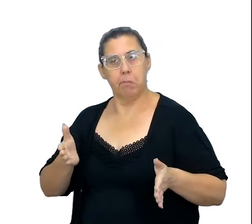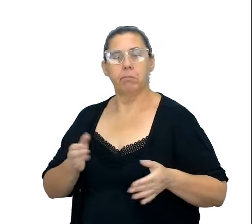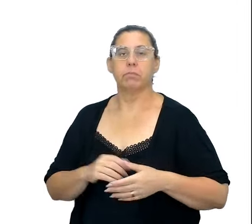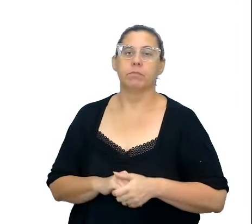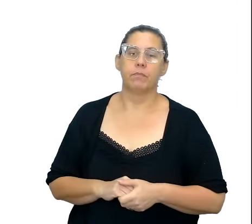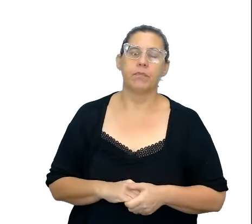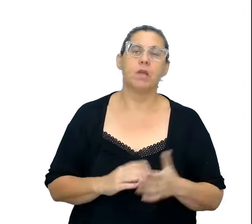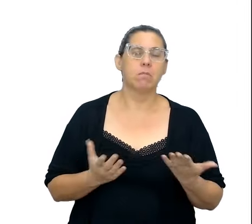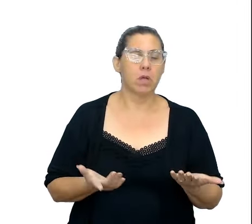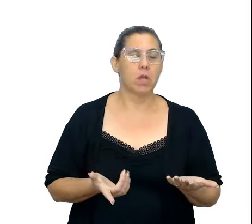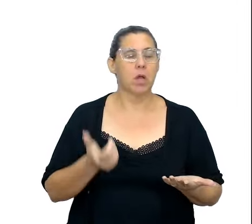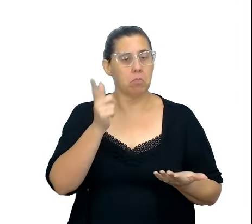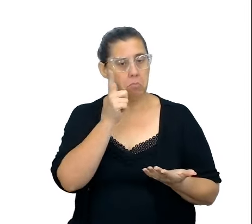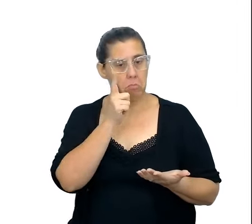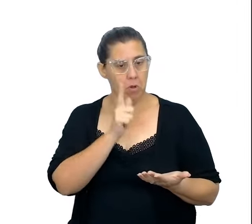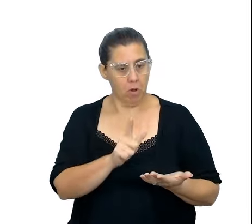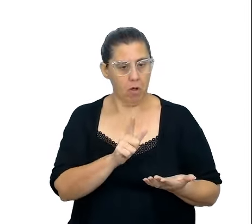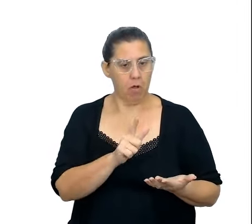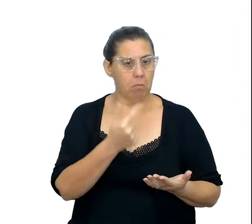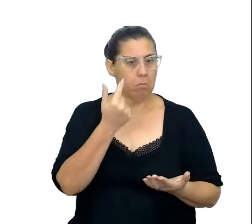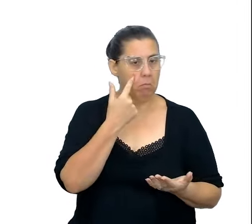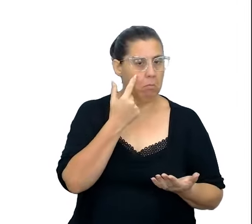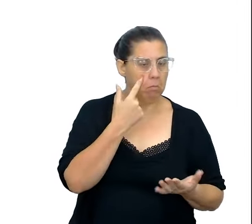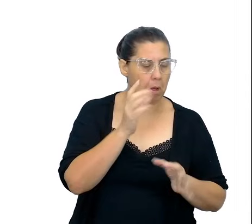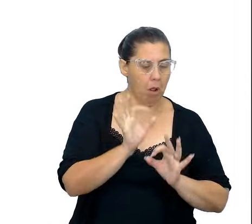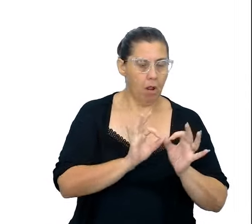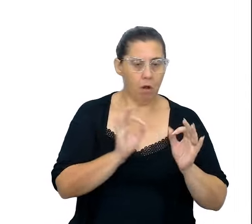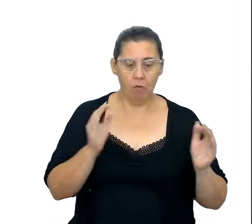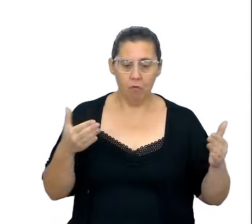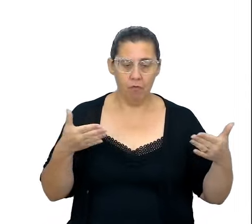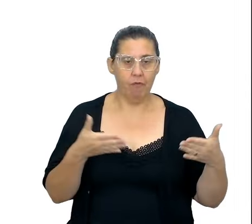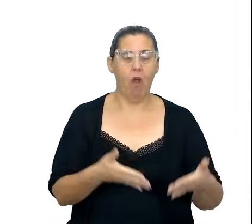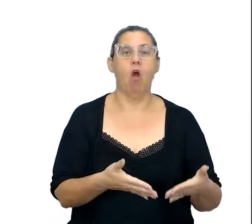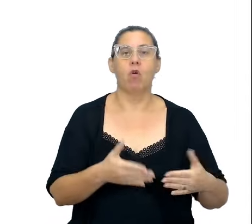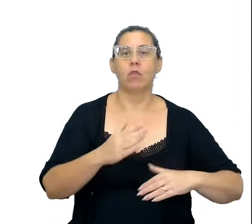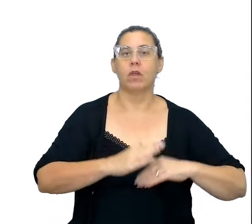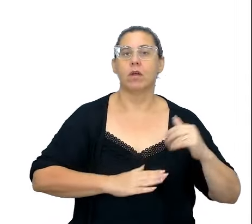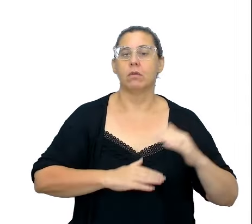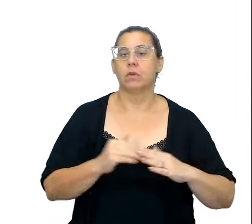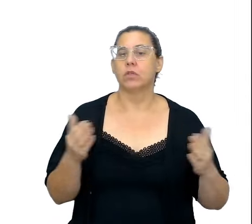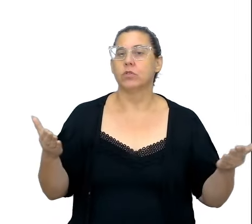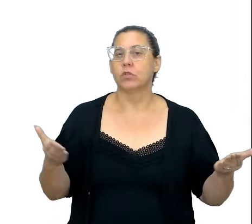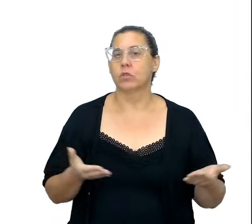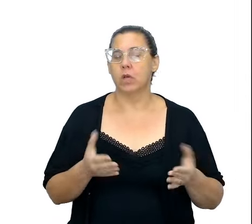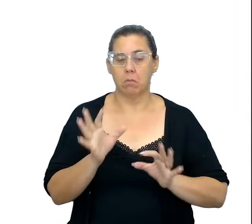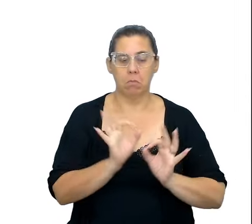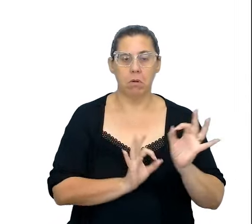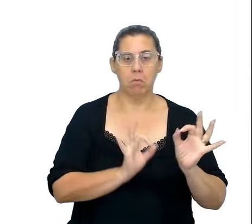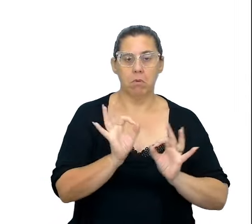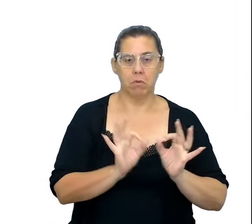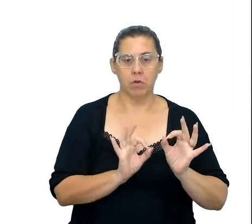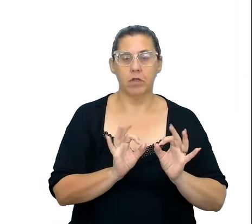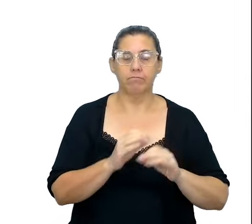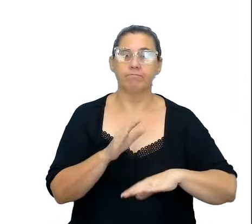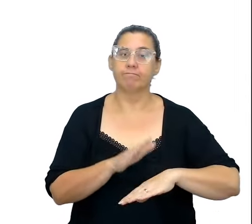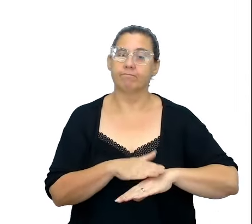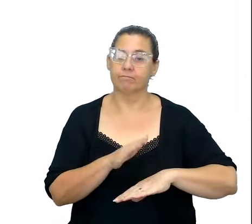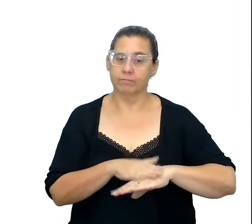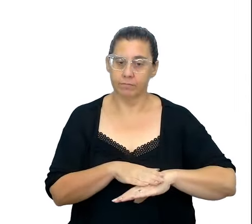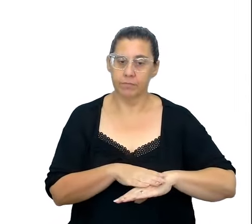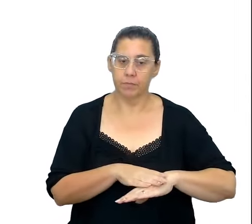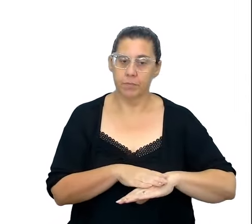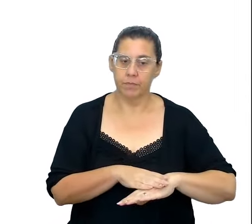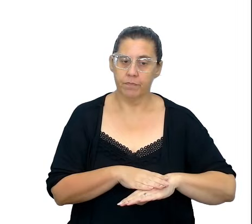aprendizagem para que ele consiga, ao final, chegar ao foco da nossa habilidade de hoje, que é criar, né? Que ele vai produzir,